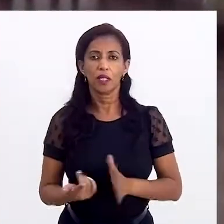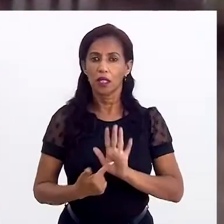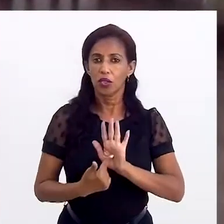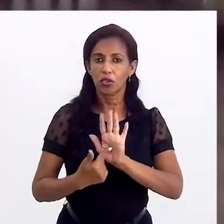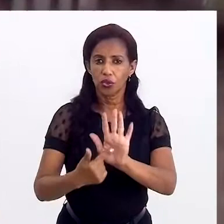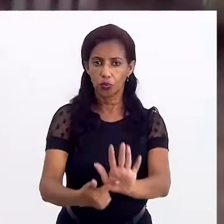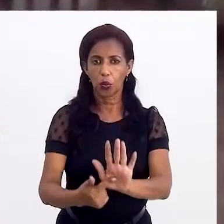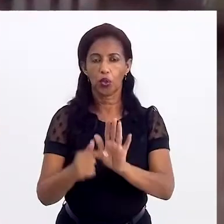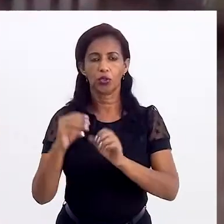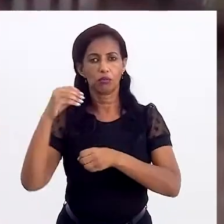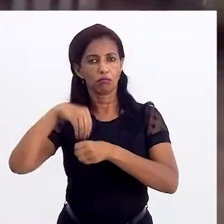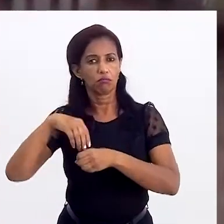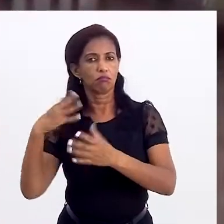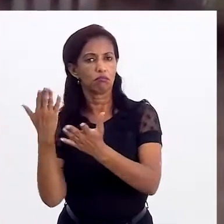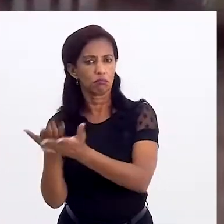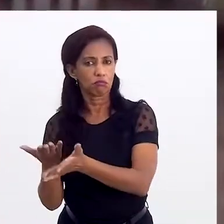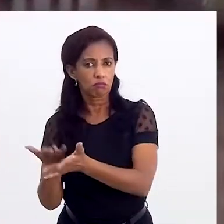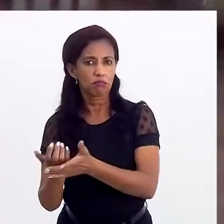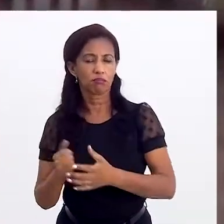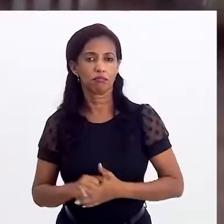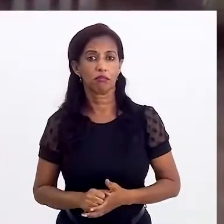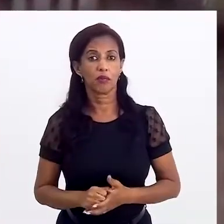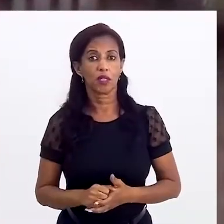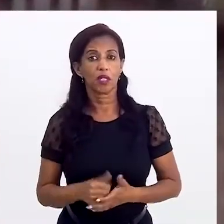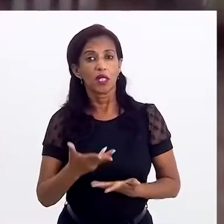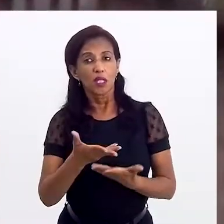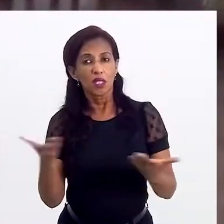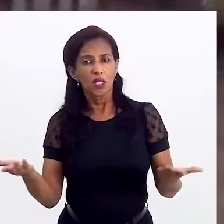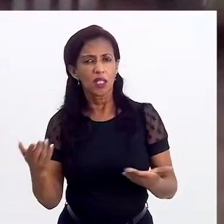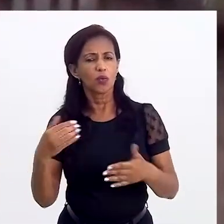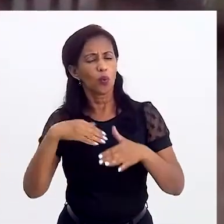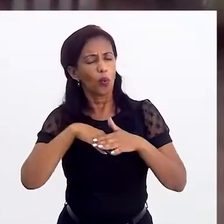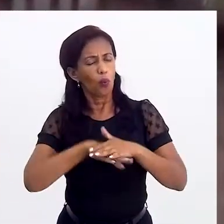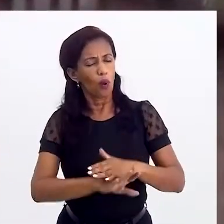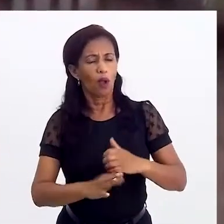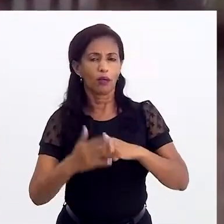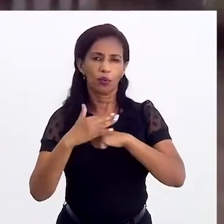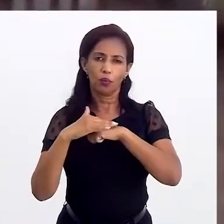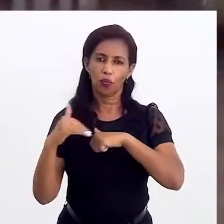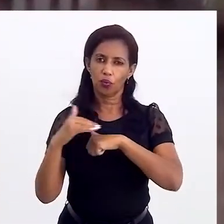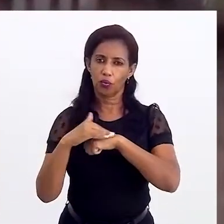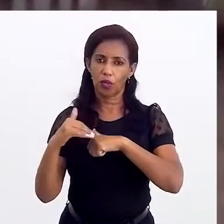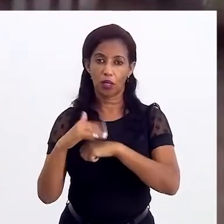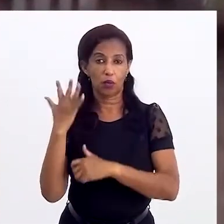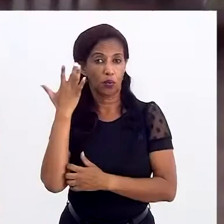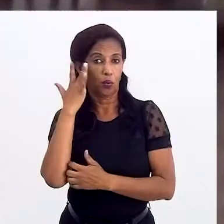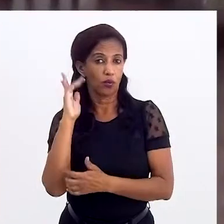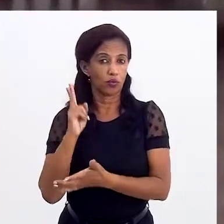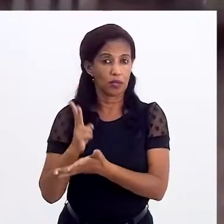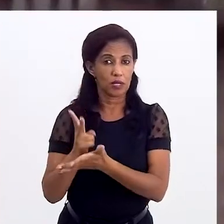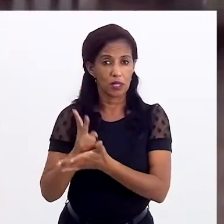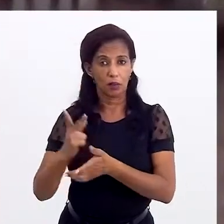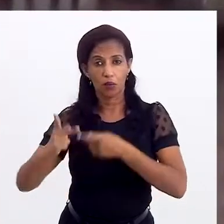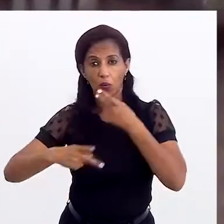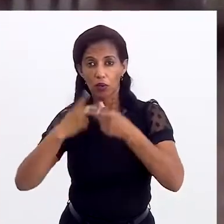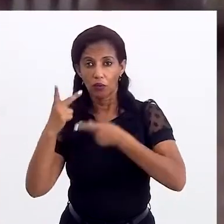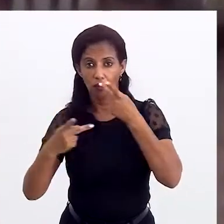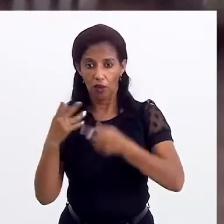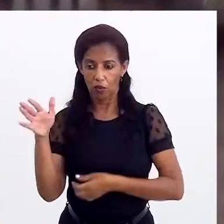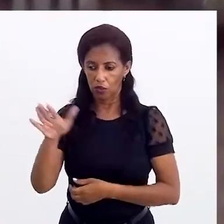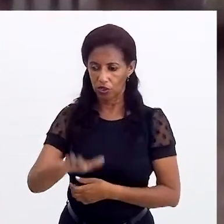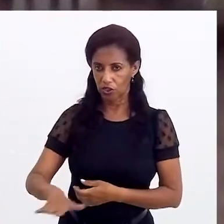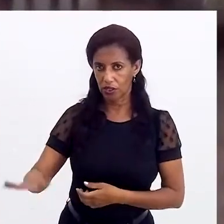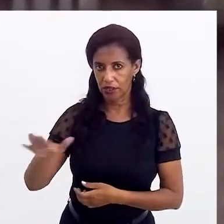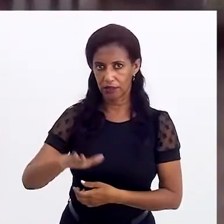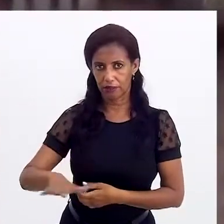palestra e apresentação em escolas, né? E isso eu guardo com muito carinho sempre isso. E eu acho que sempre quando eu falo